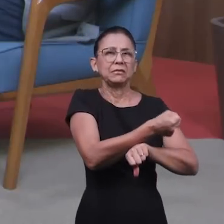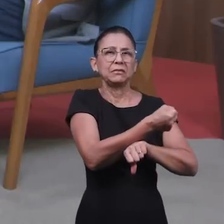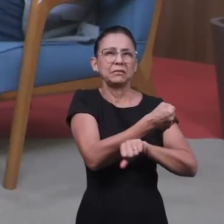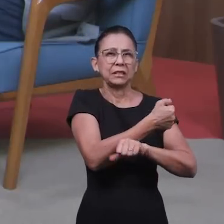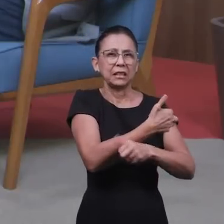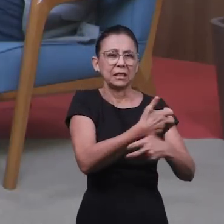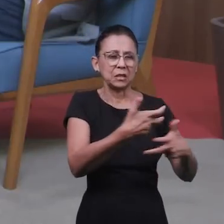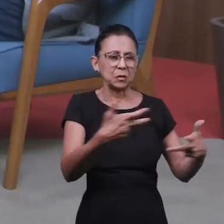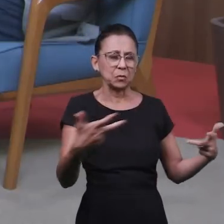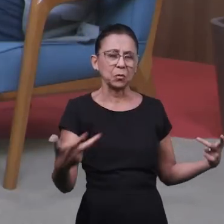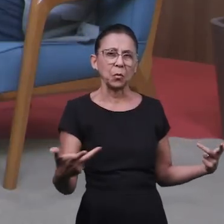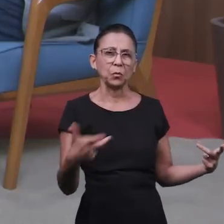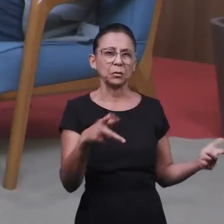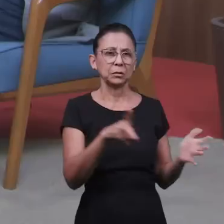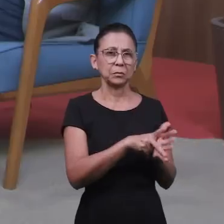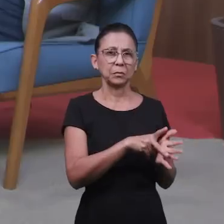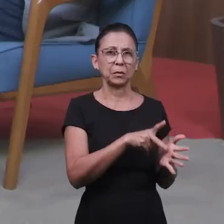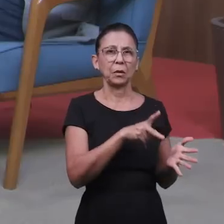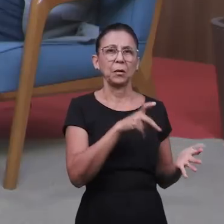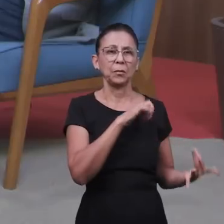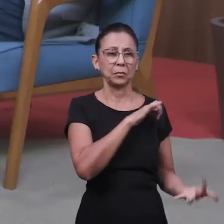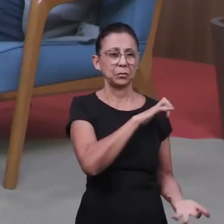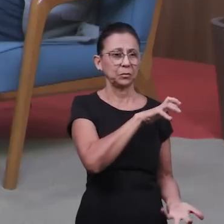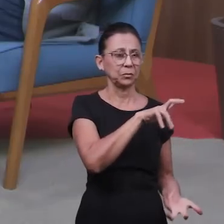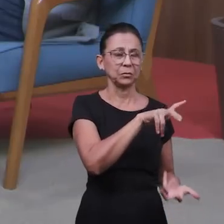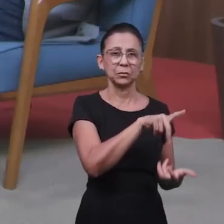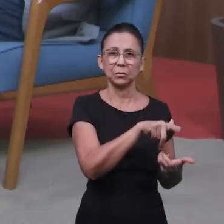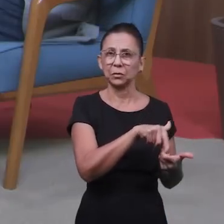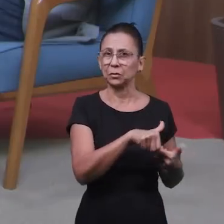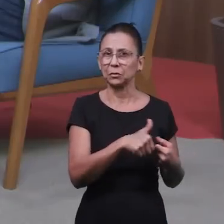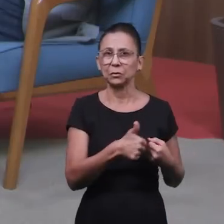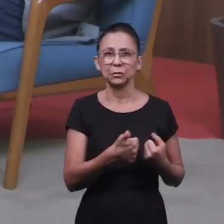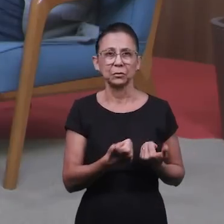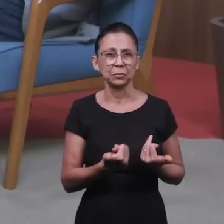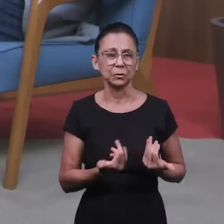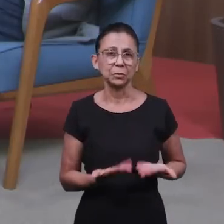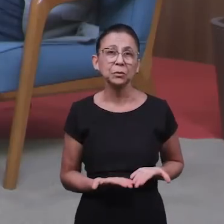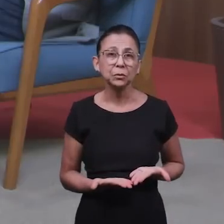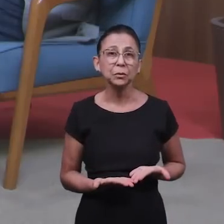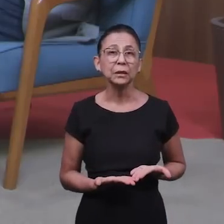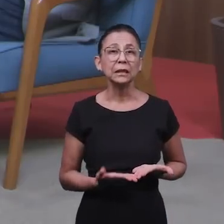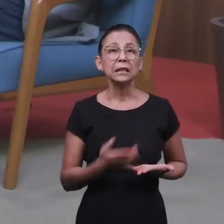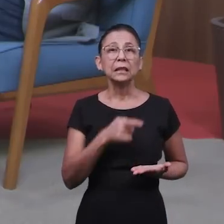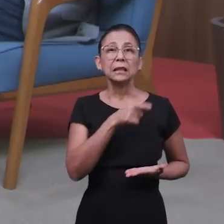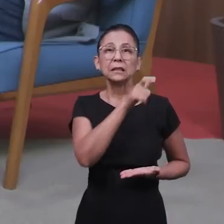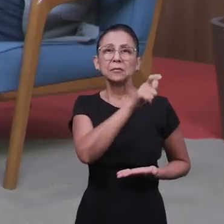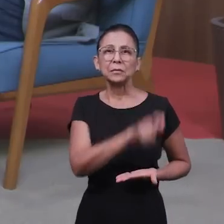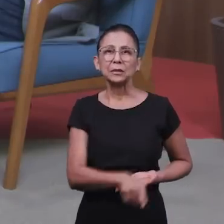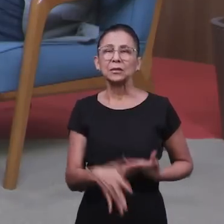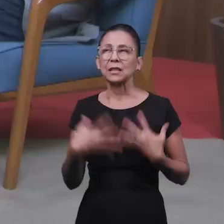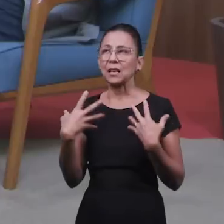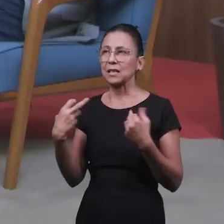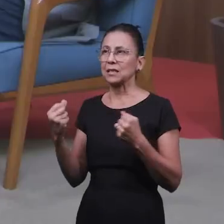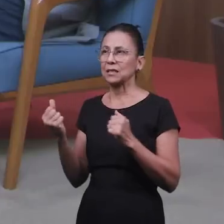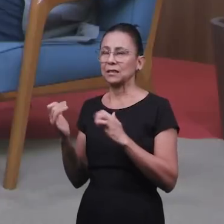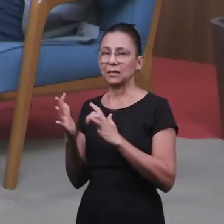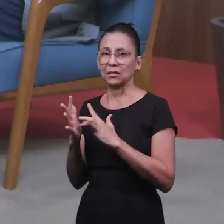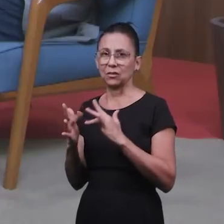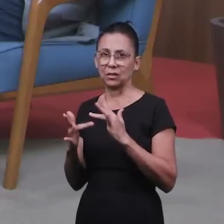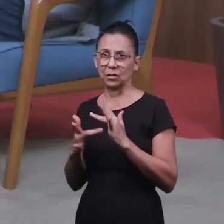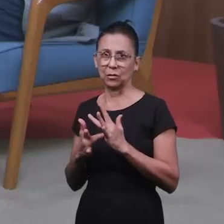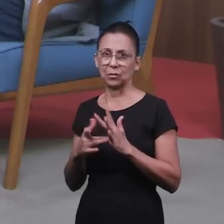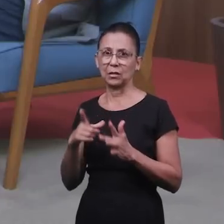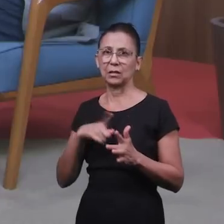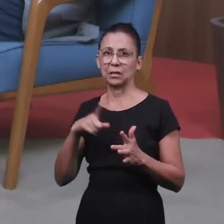ao Senhor Jesus, aceitá-lo e ter a sua vida transformada. E o que nós vemos,